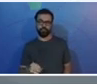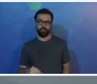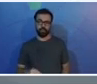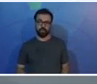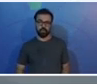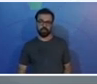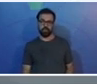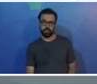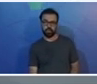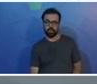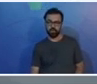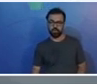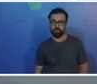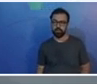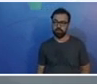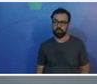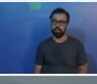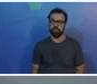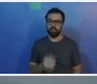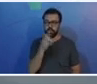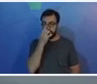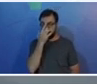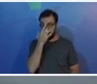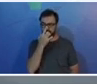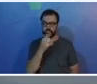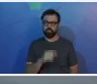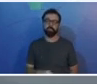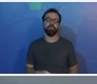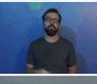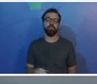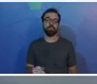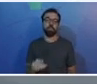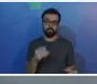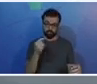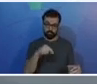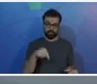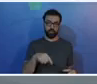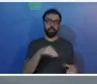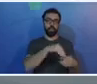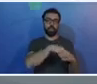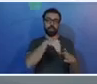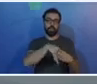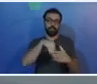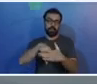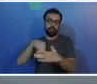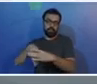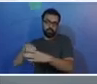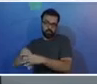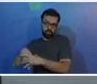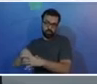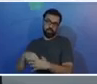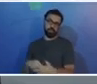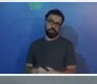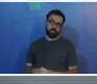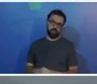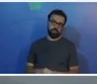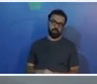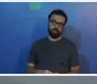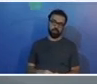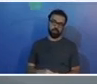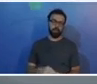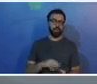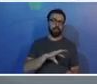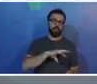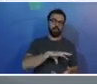o prefeito Guilherme Ávila. Nessas eleições, que já aconteceu, a maioria